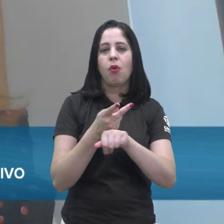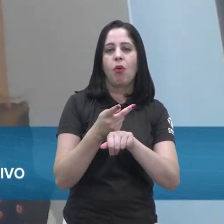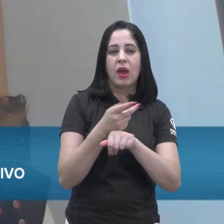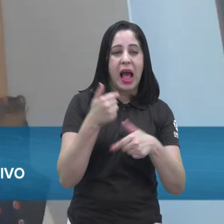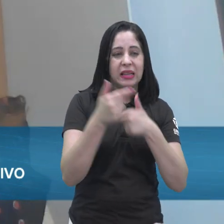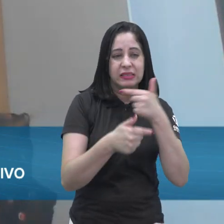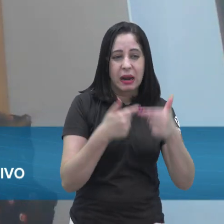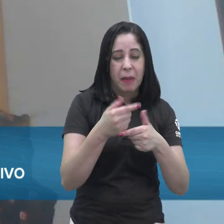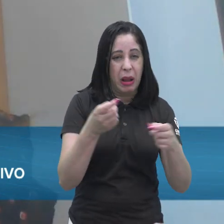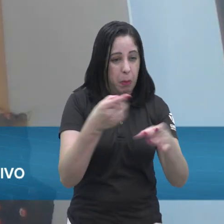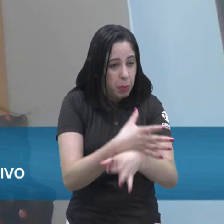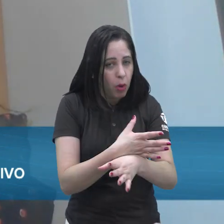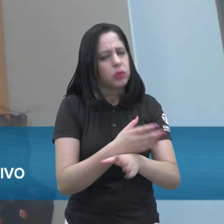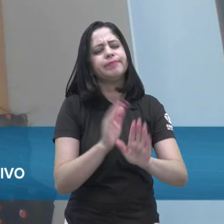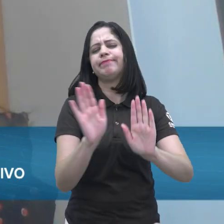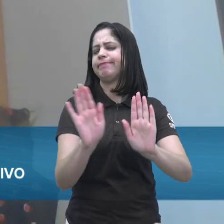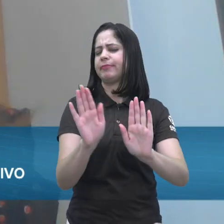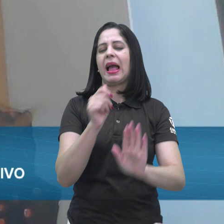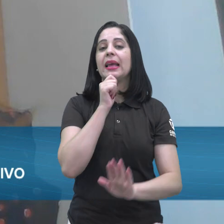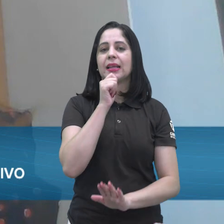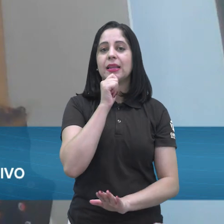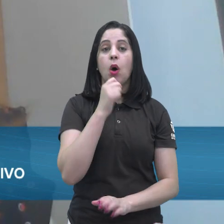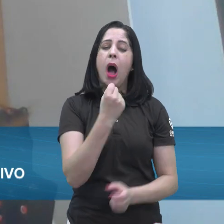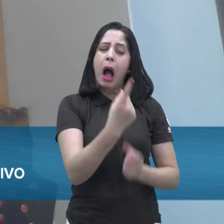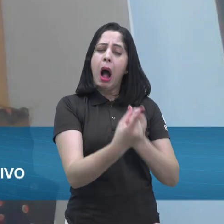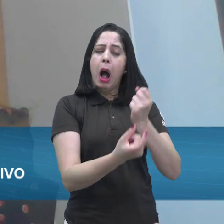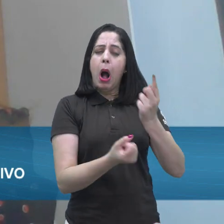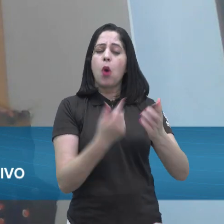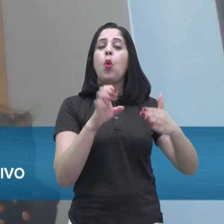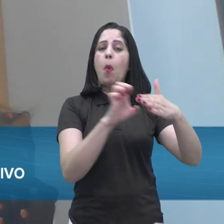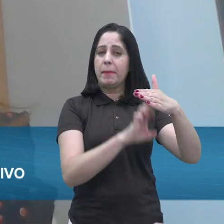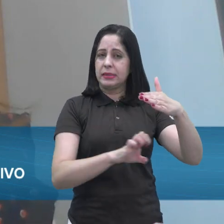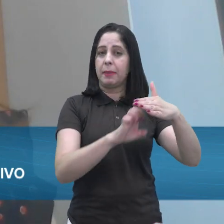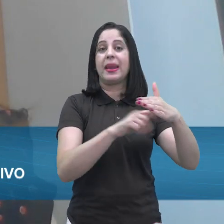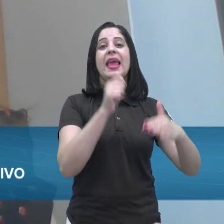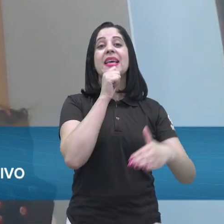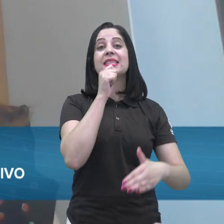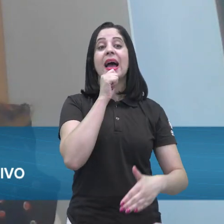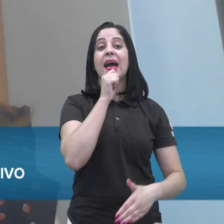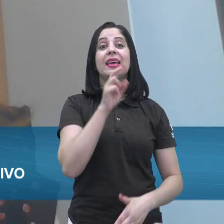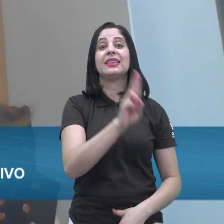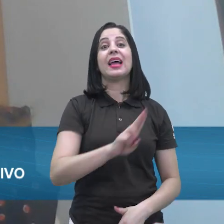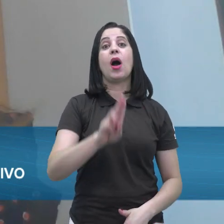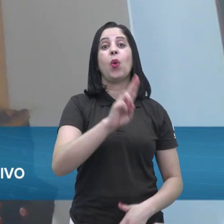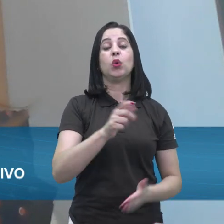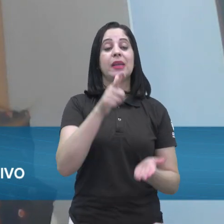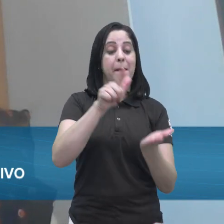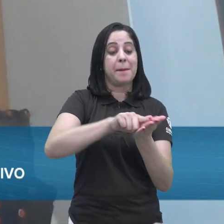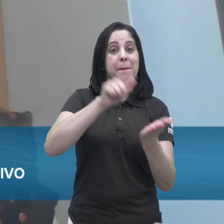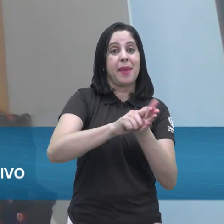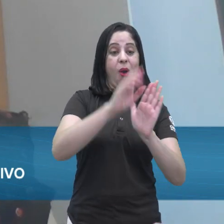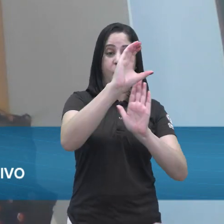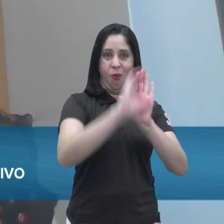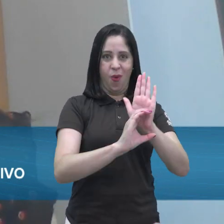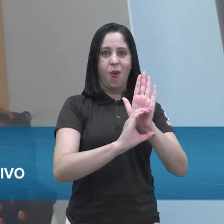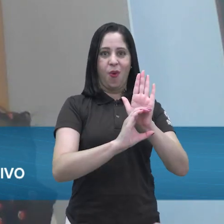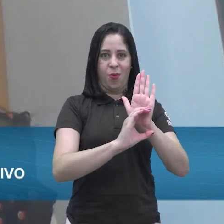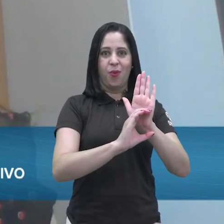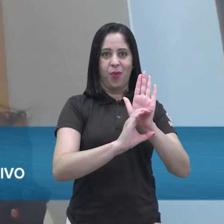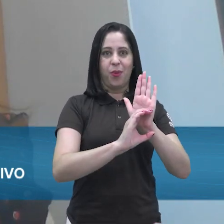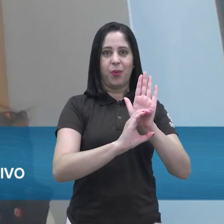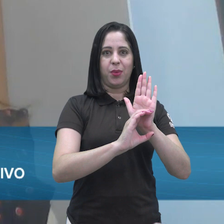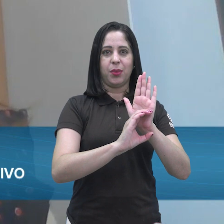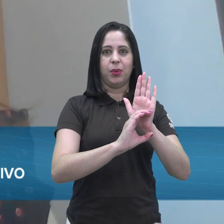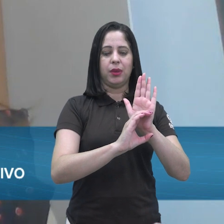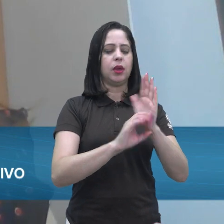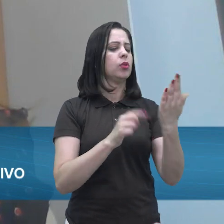oportunidades, elas não se cessaram totalmente. Então, existem empresas que ainda utilizam o currículo impresso nas portarias, né,